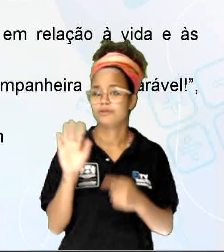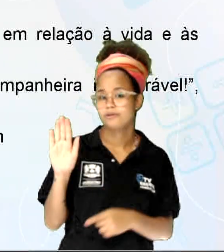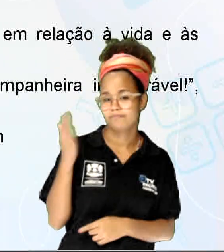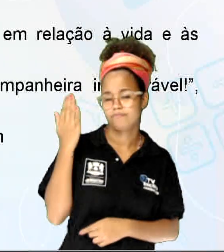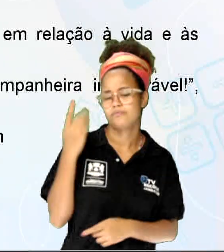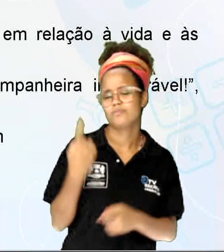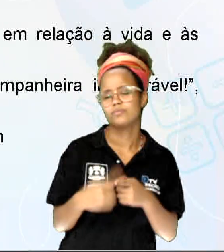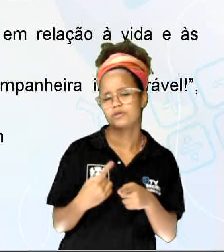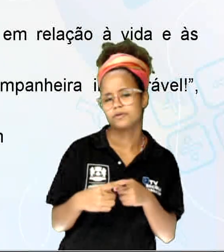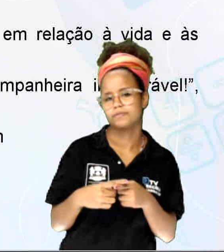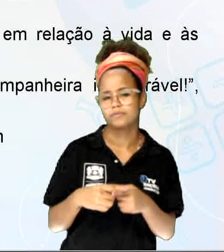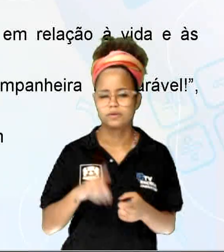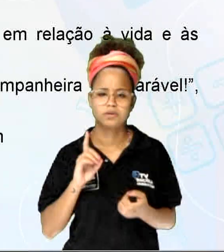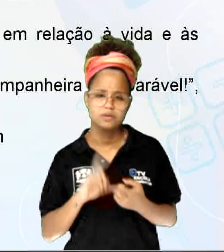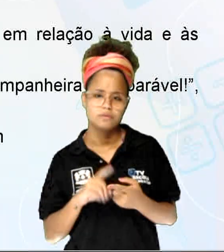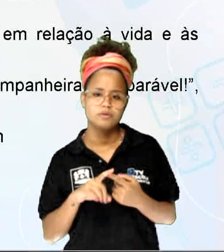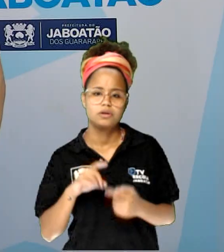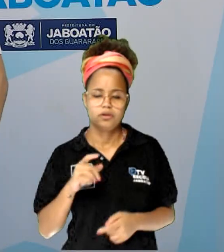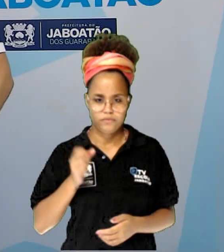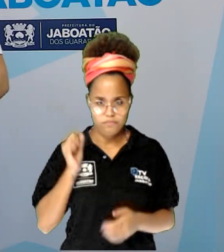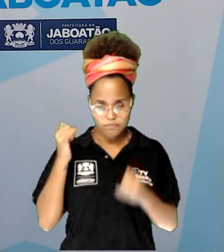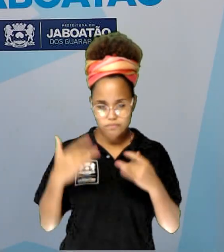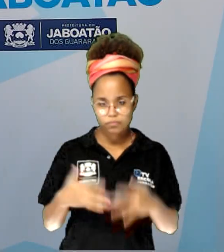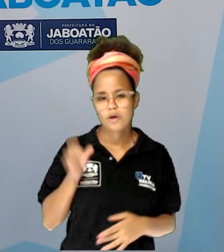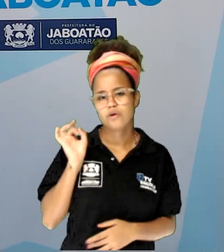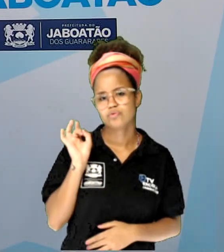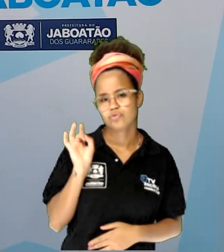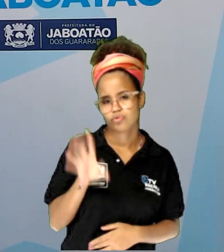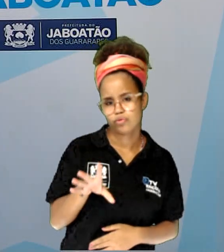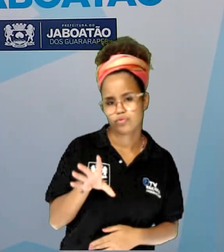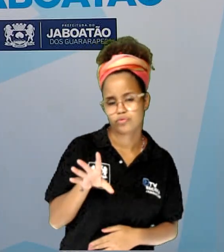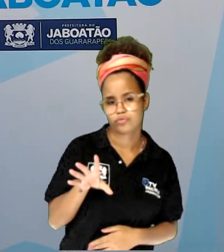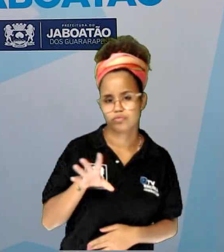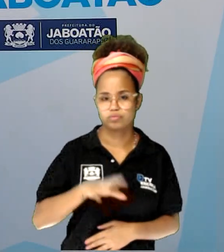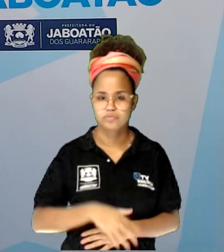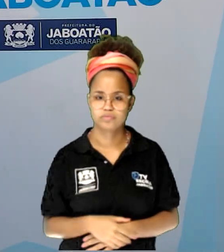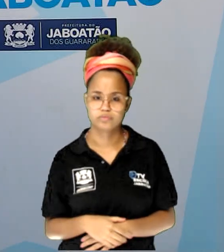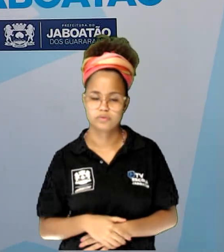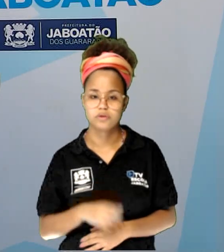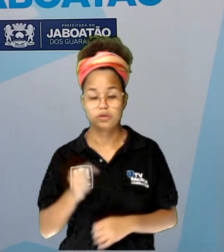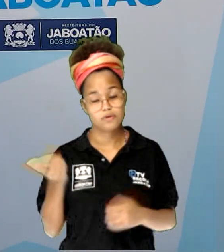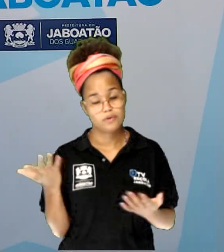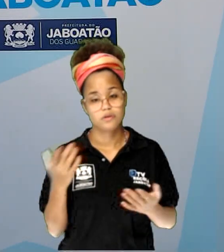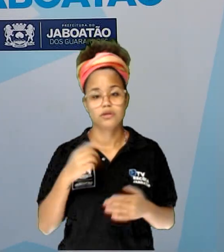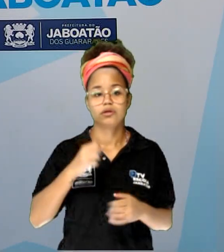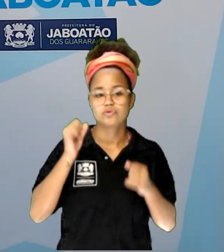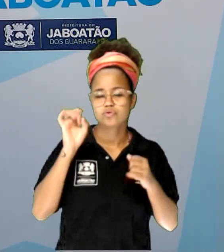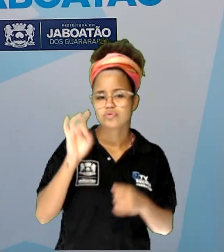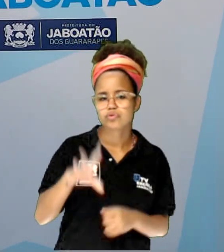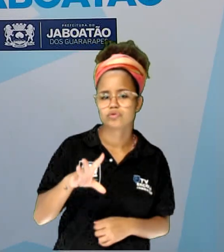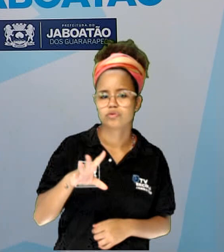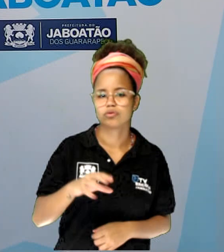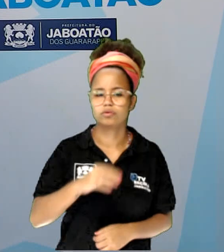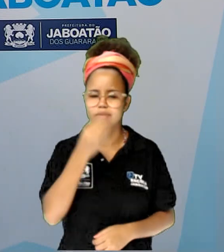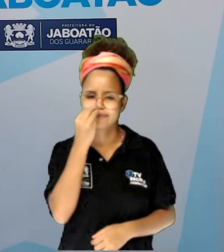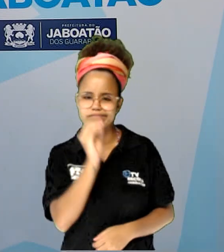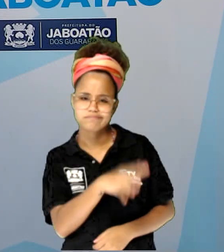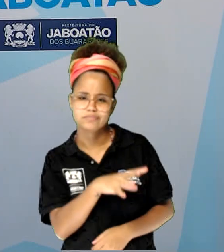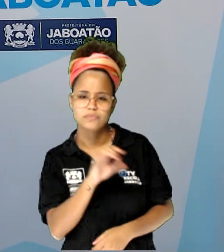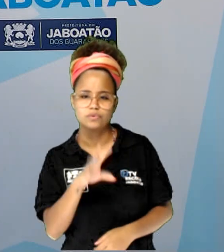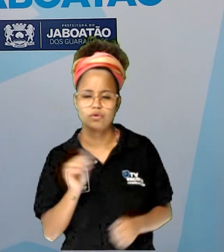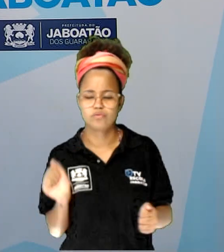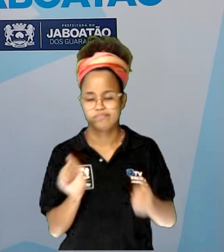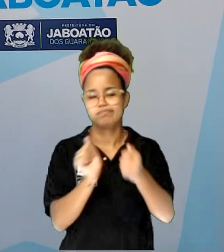que ele fala é que a gente vai estar só. Tanto é que ele diz somente a solidão, esta pantera, né, será tua